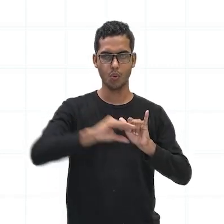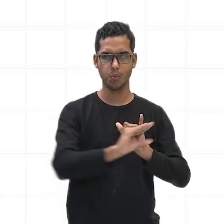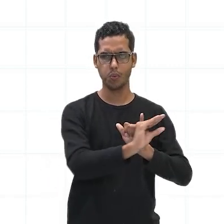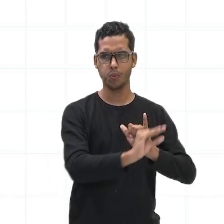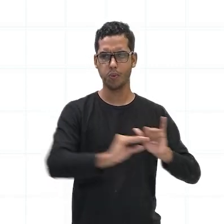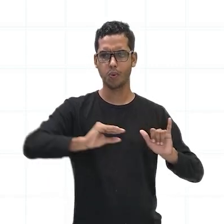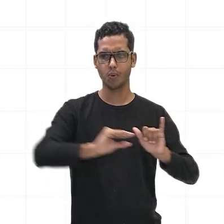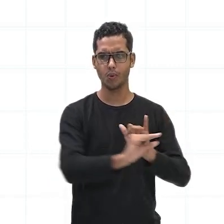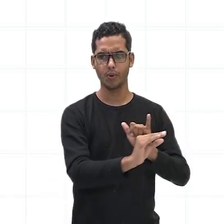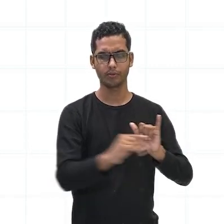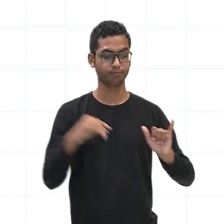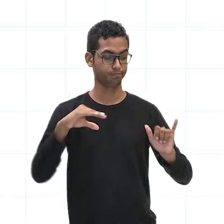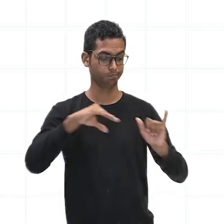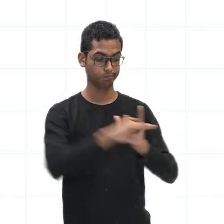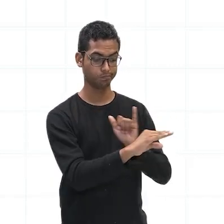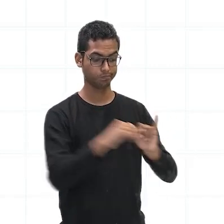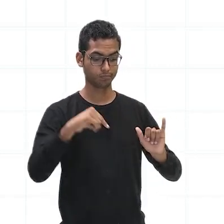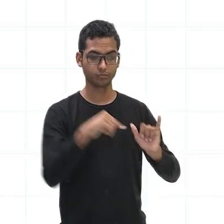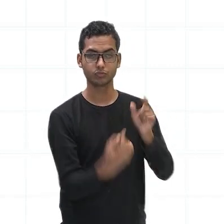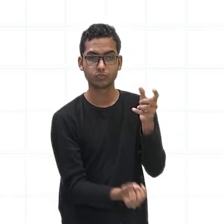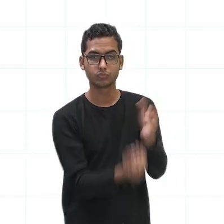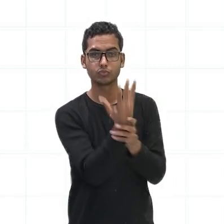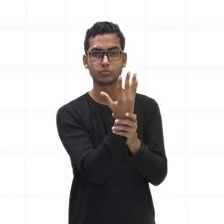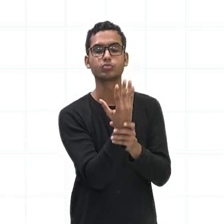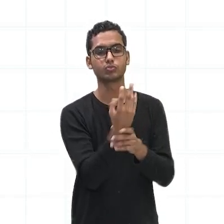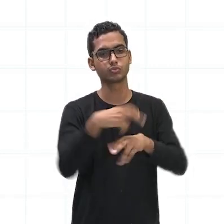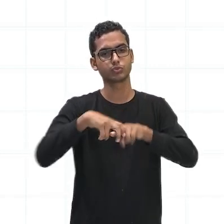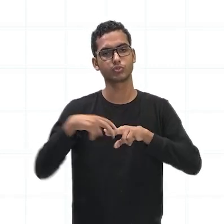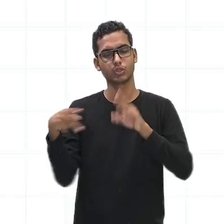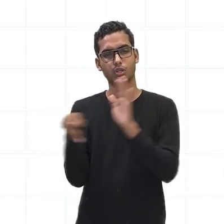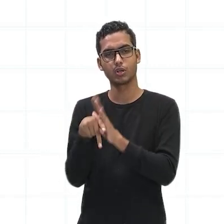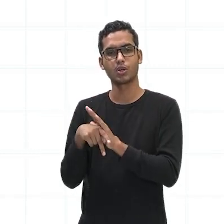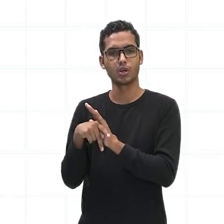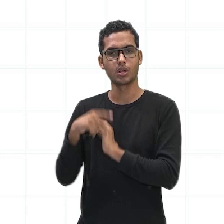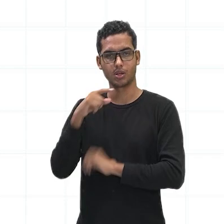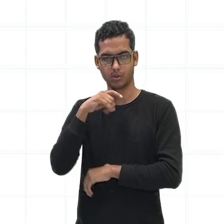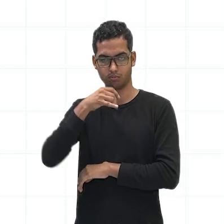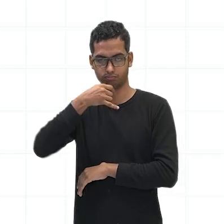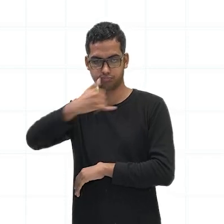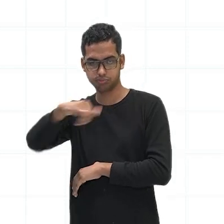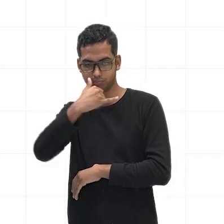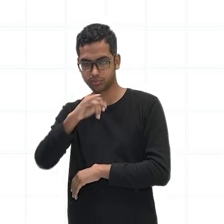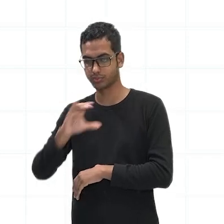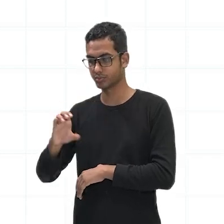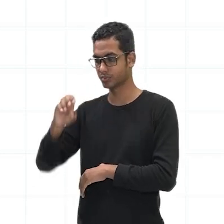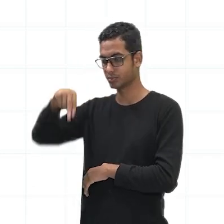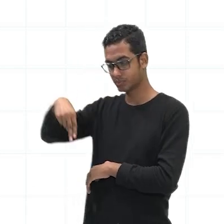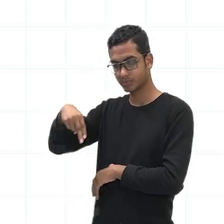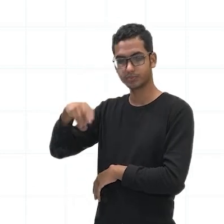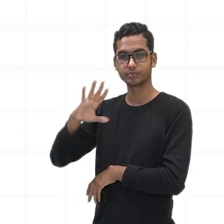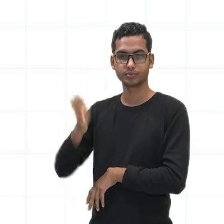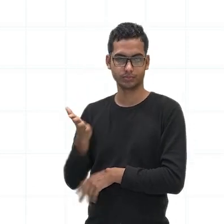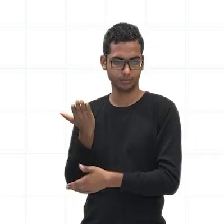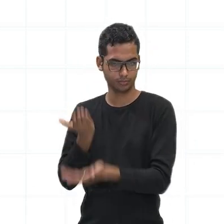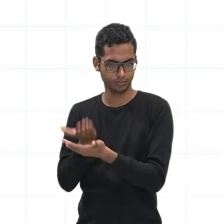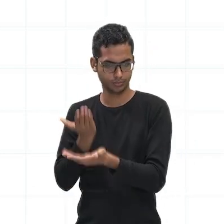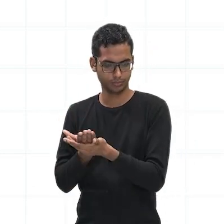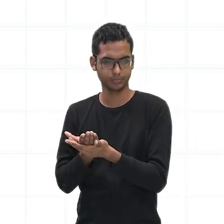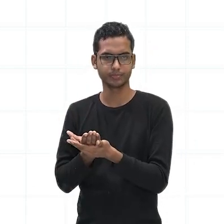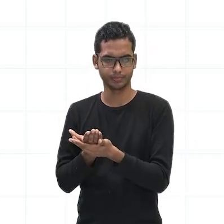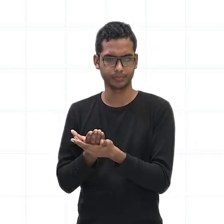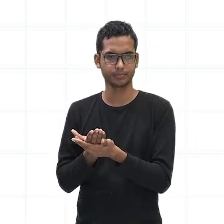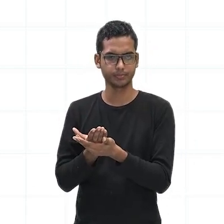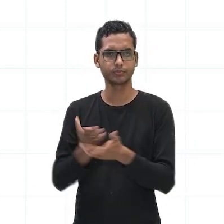energia térmica ela é originada a partir da energia cinética. Olha aí, lembra da energia cinética que a gente acabou de falar, né, que está relacionada